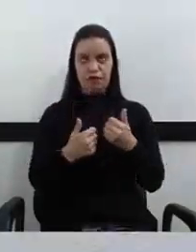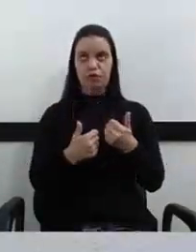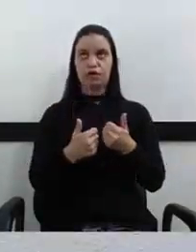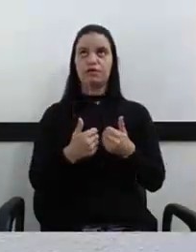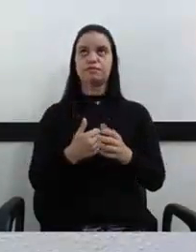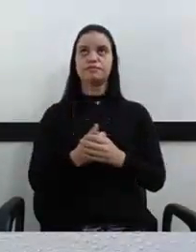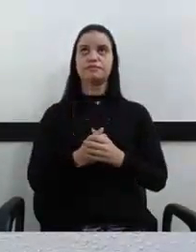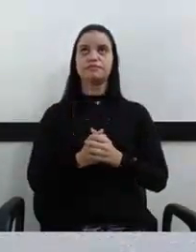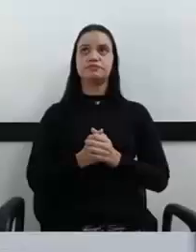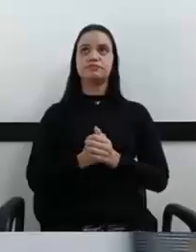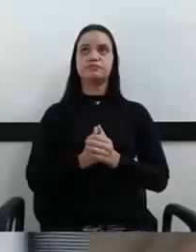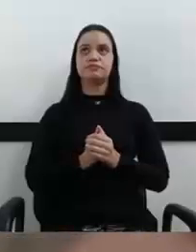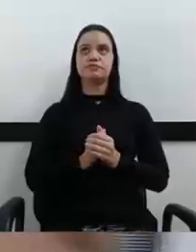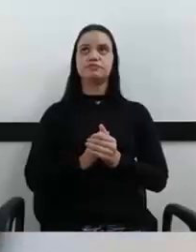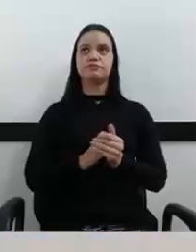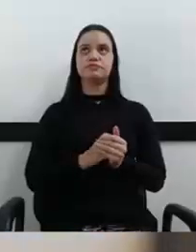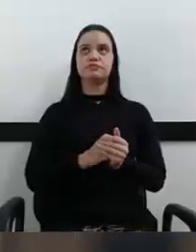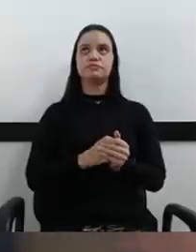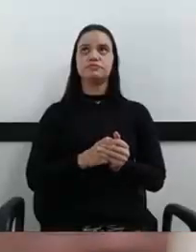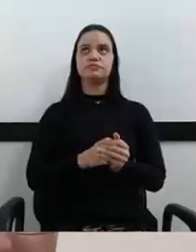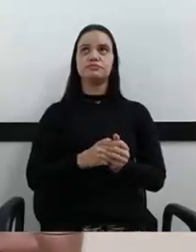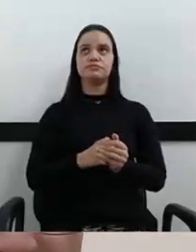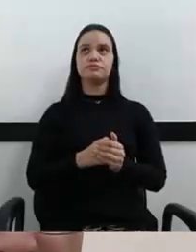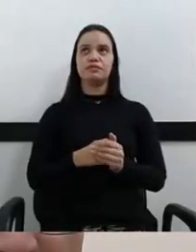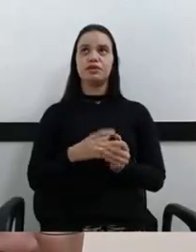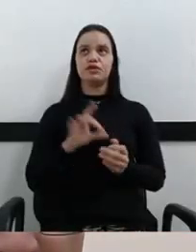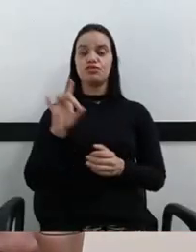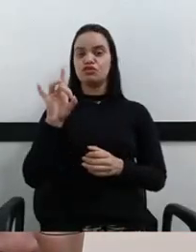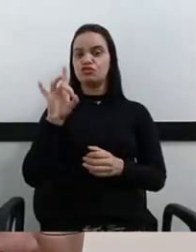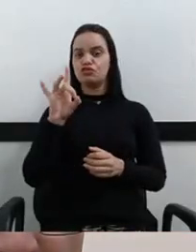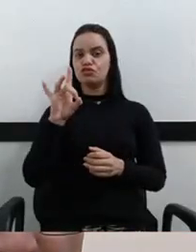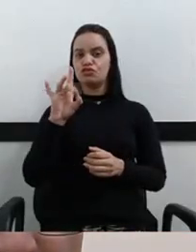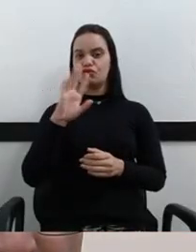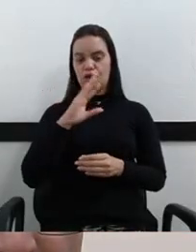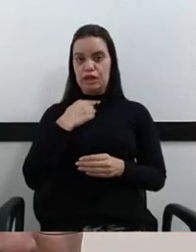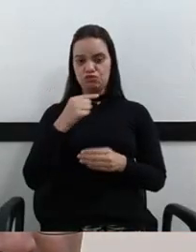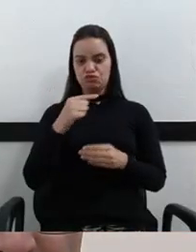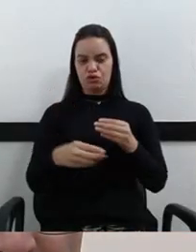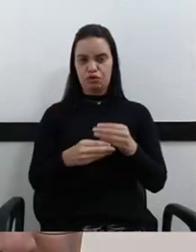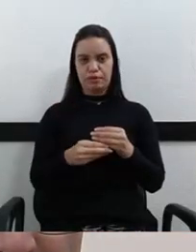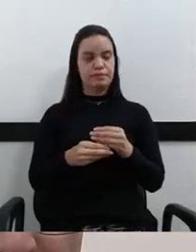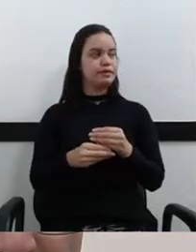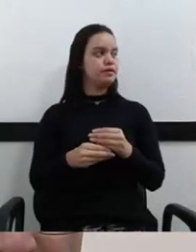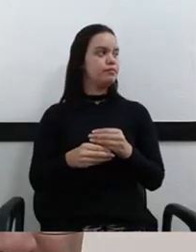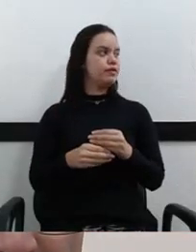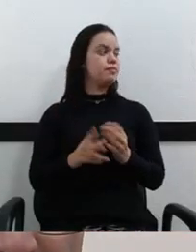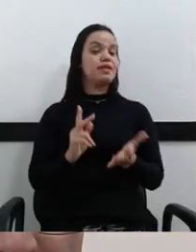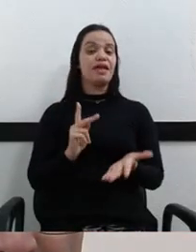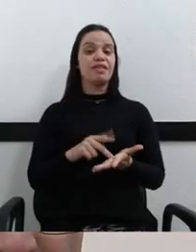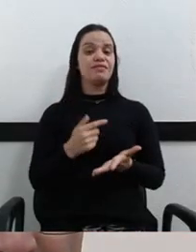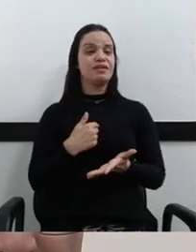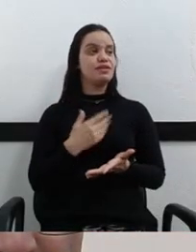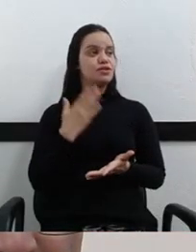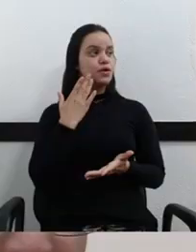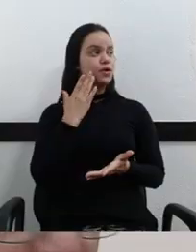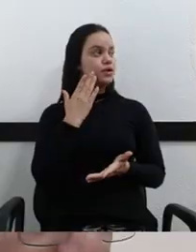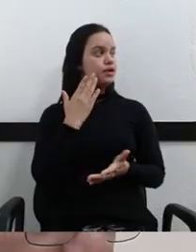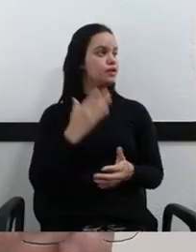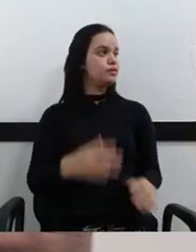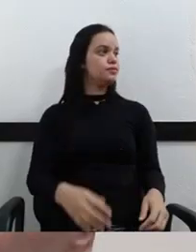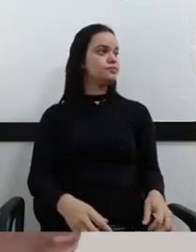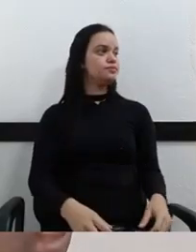sim. Eu queria só fazer algumas reflexões com vocês, né? Porque, na verdade, eu entendo